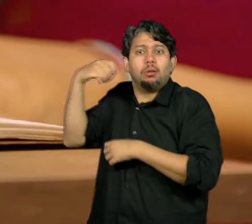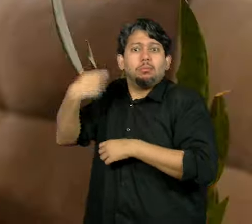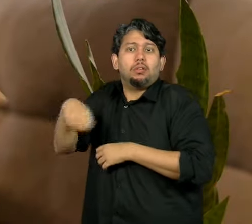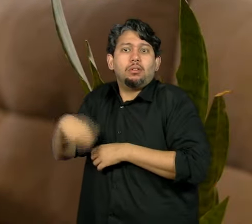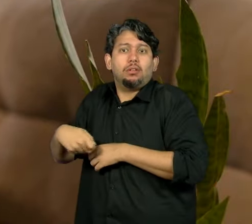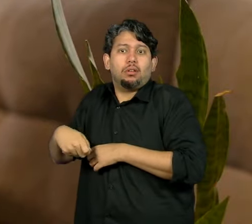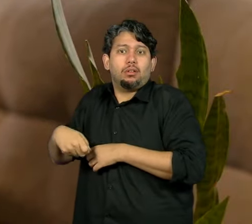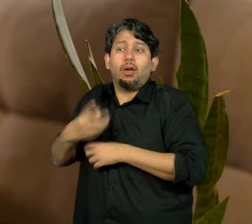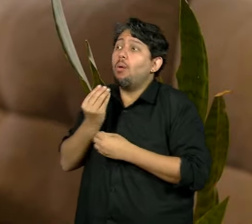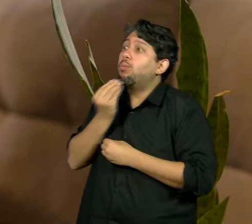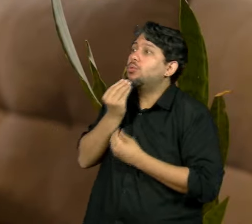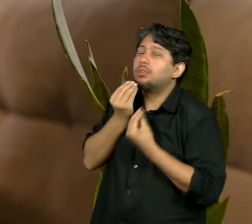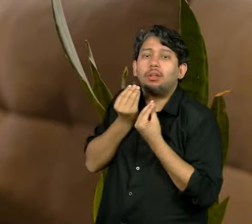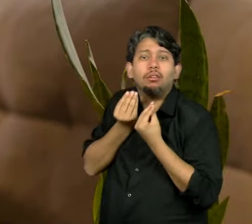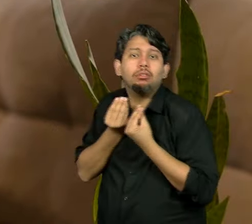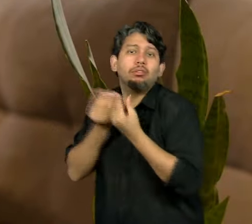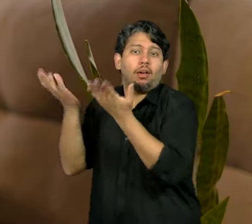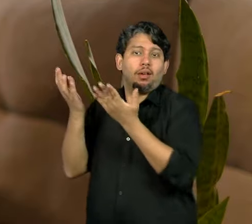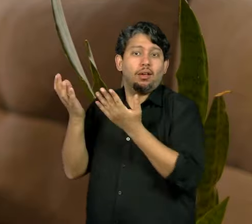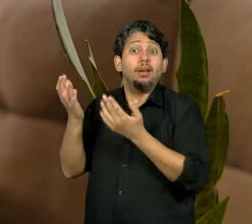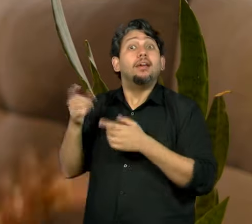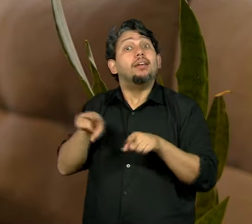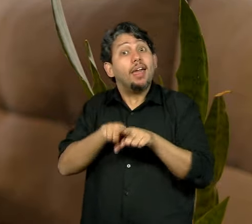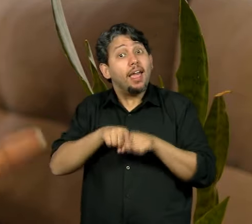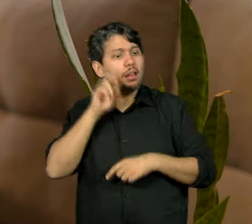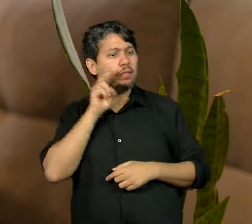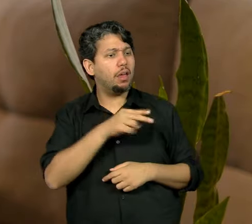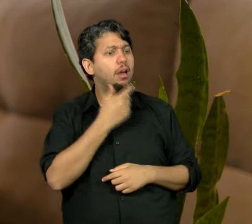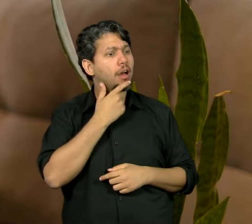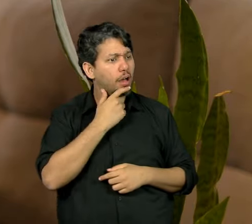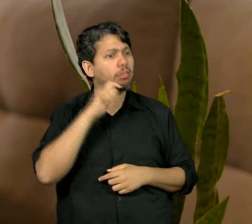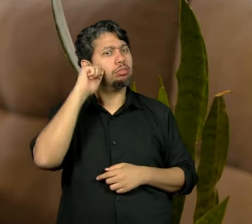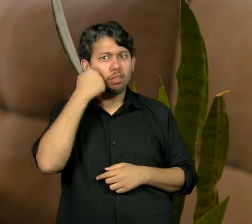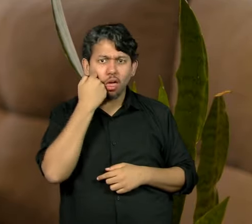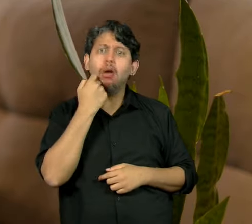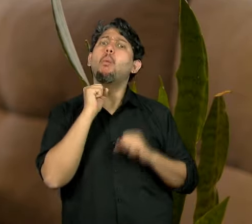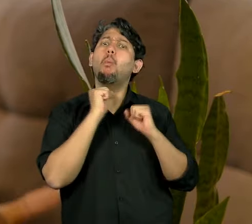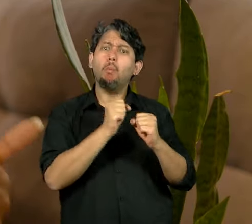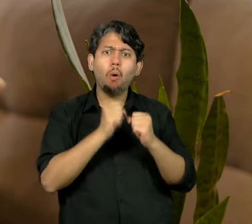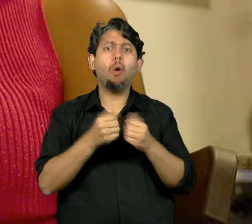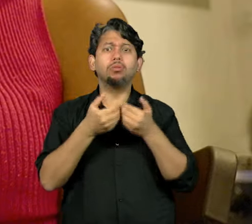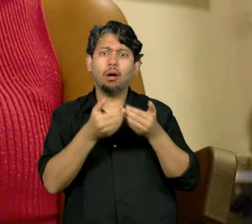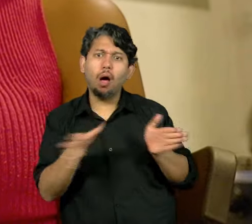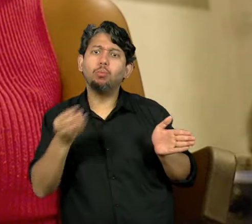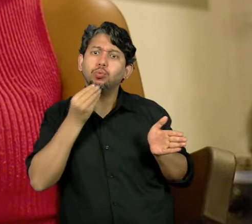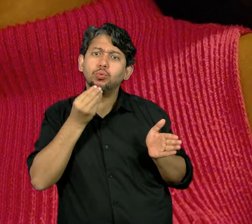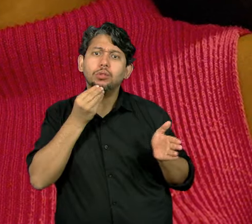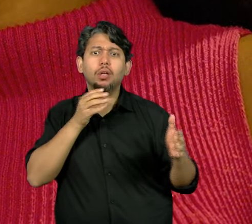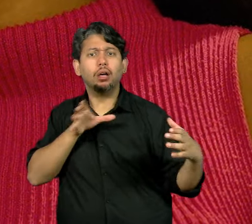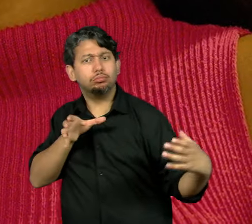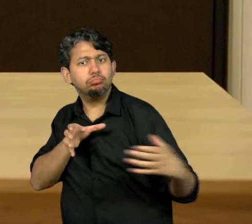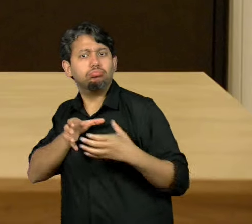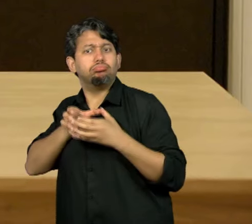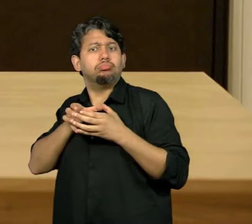o quê? Oportunizar para que pessoas negras tenham mais voz, que elas tenham mais oportunidade de trabalho.